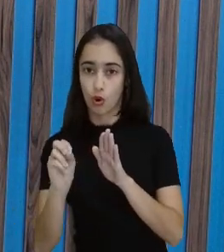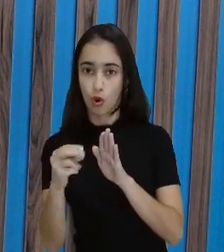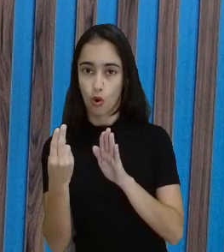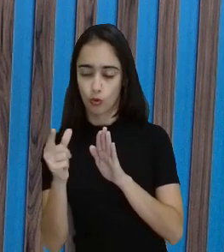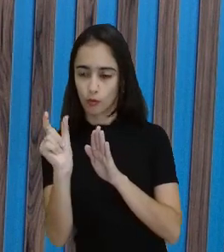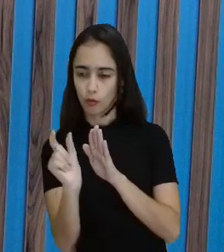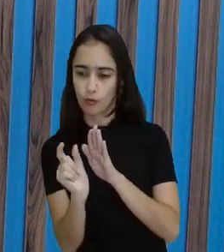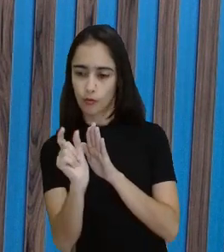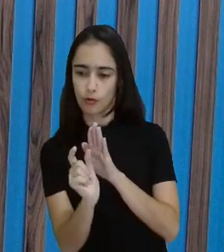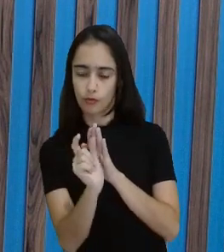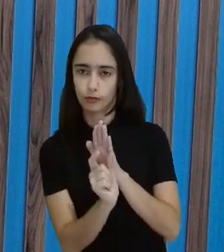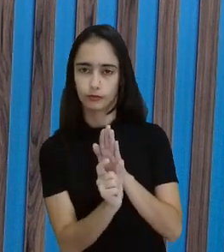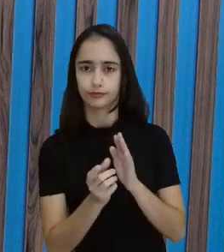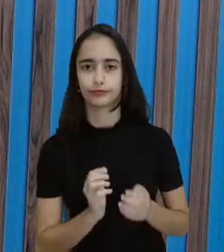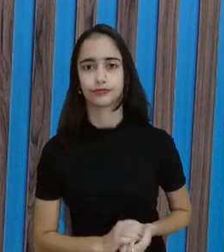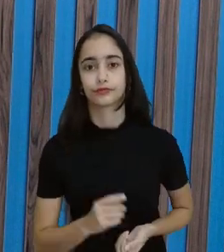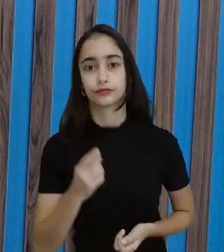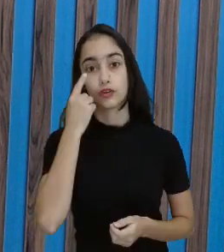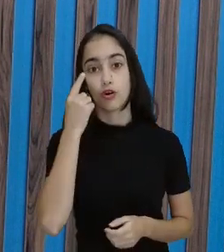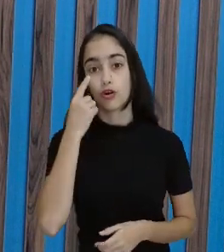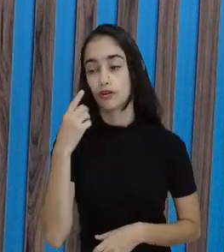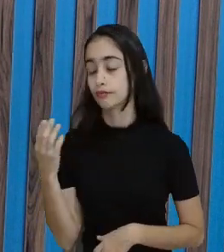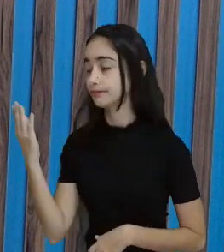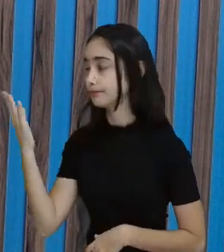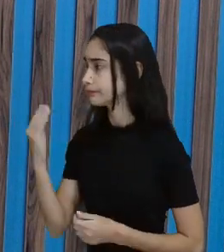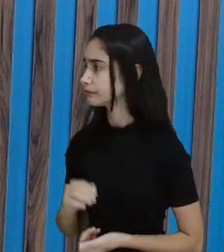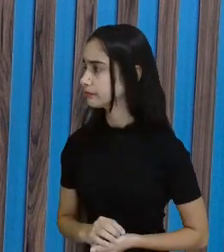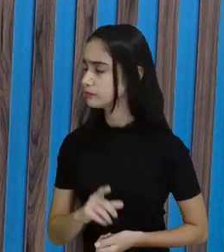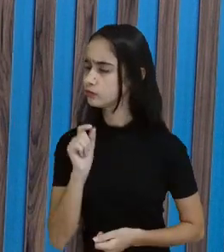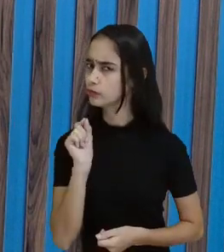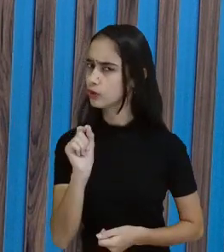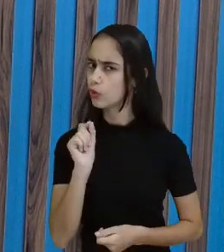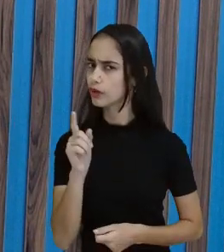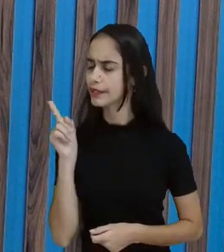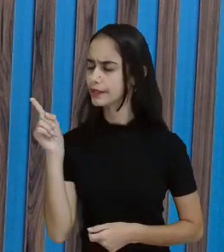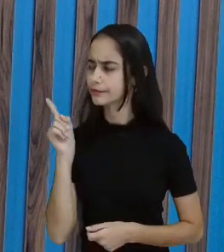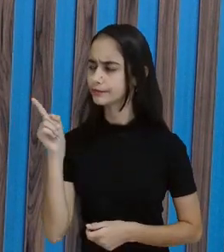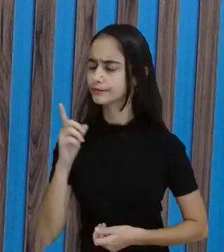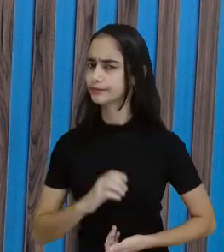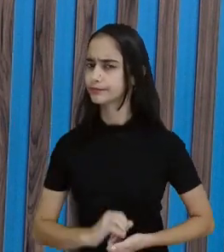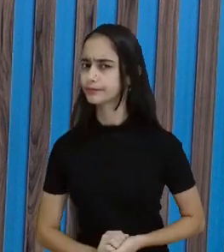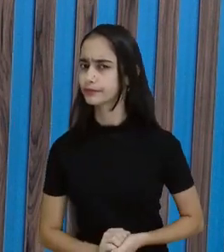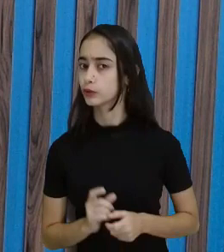acha? Aqui tem forma geométrica?